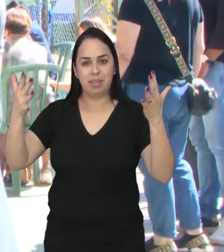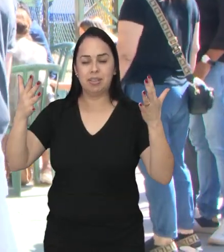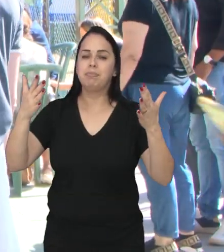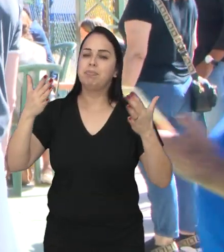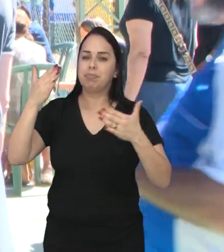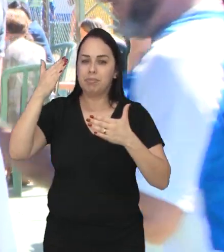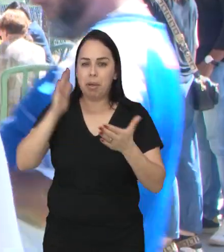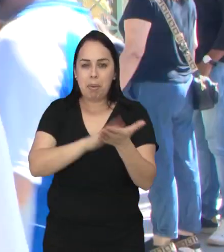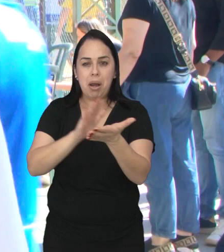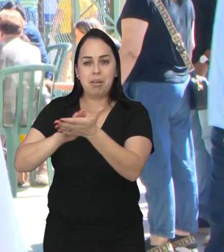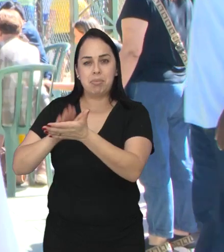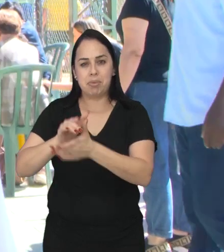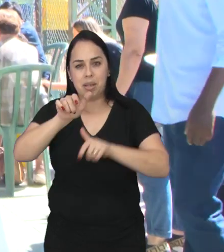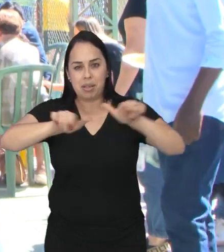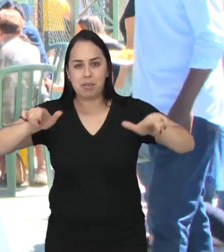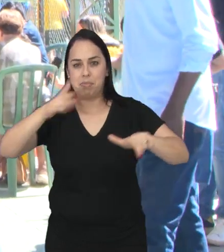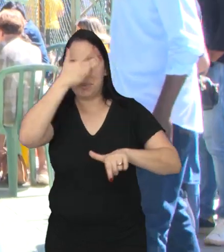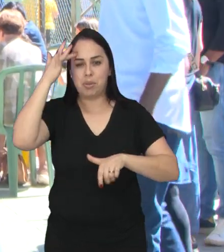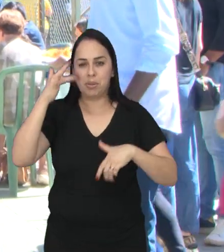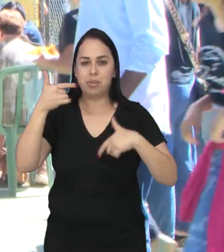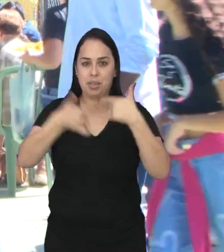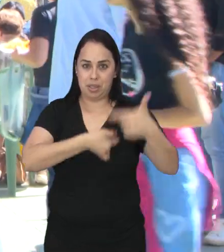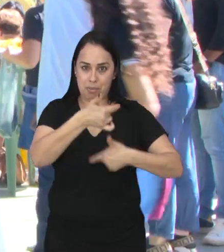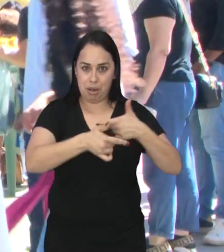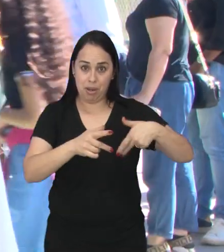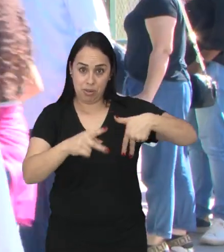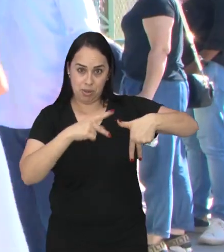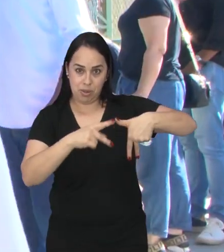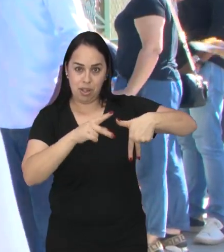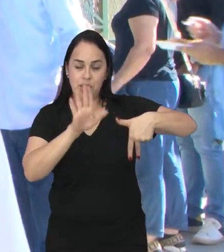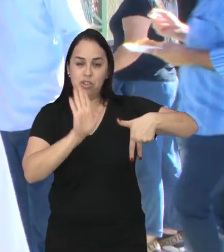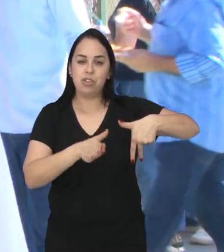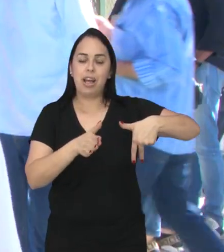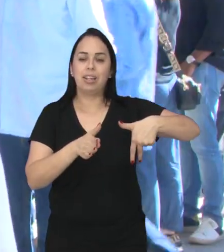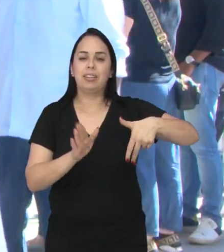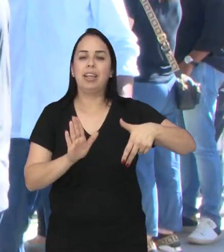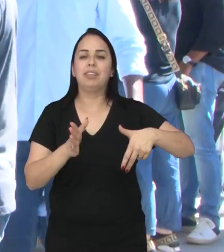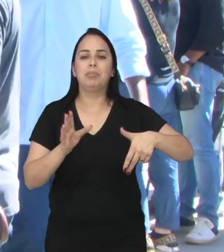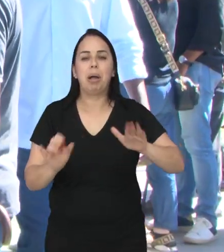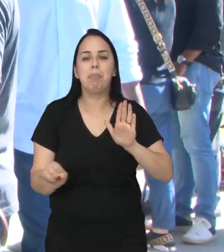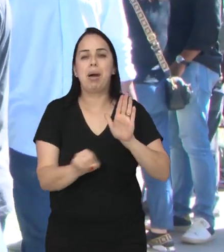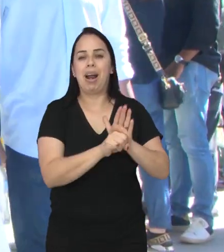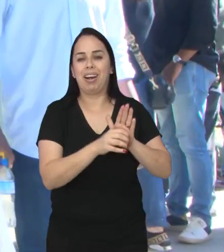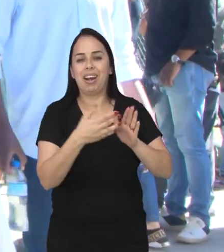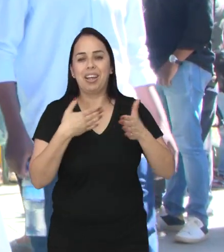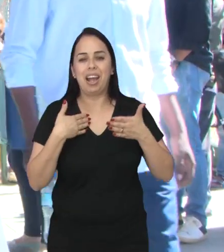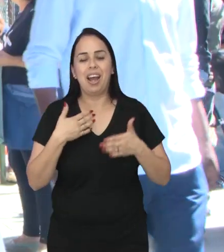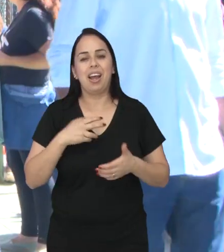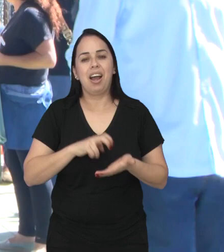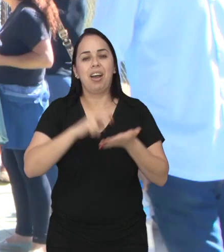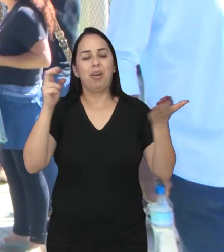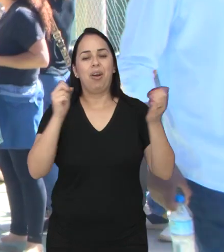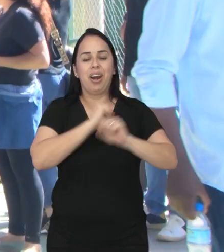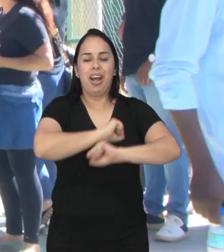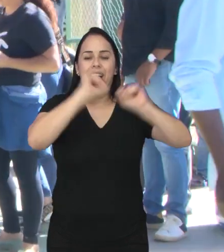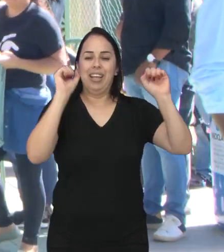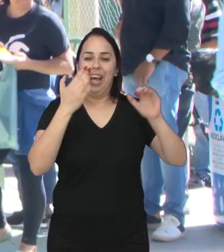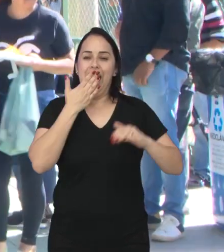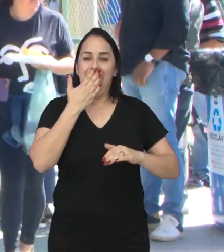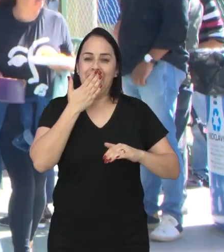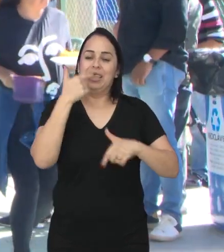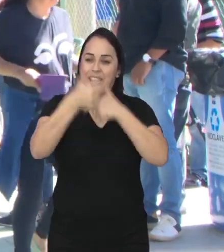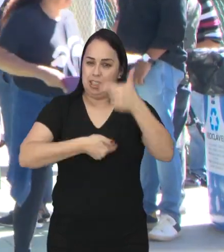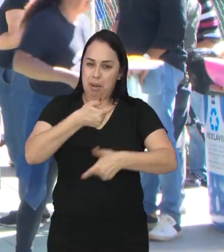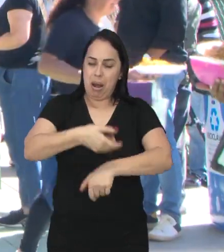é um dia de muita comemoração parabenizar todos os trabalhadores o josiense já tem pelo no seu DNA em acordar cedo